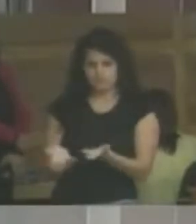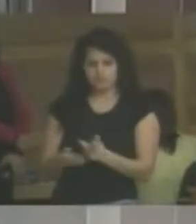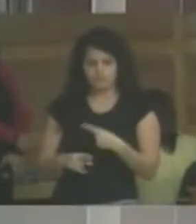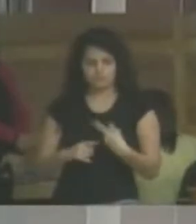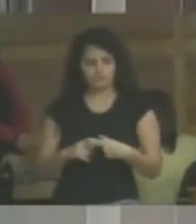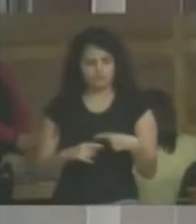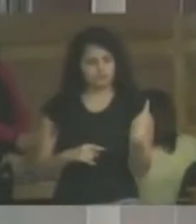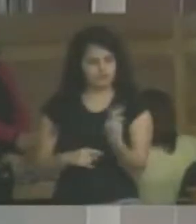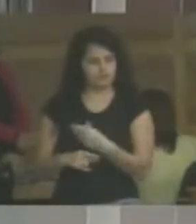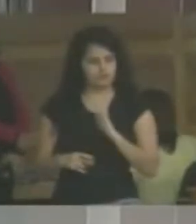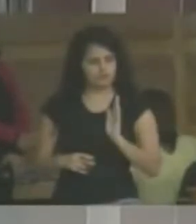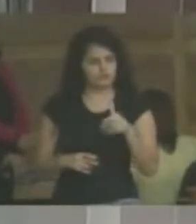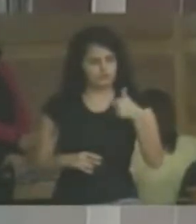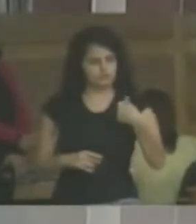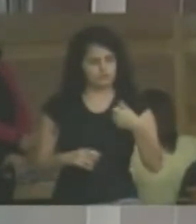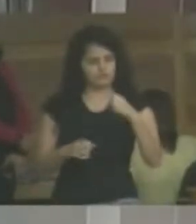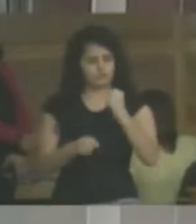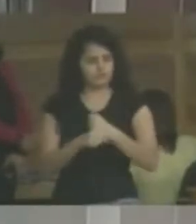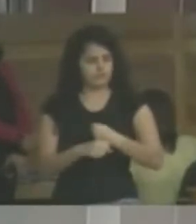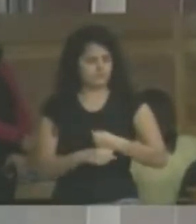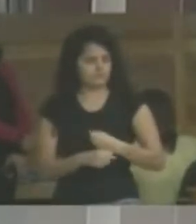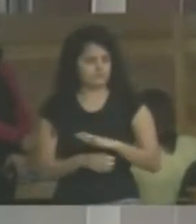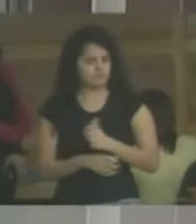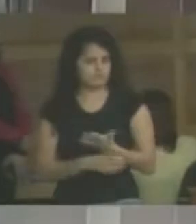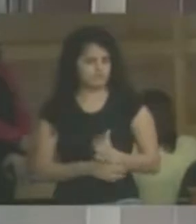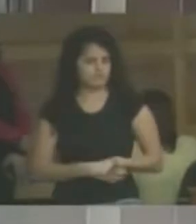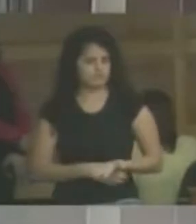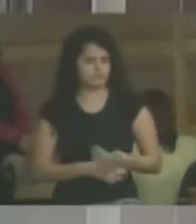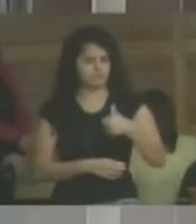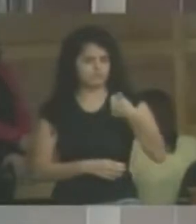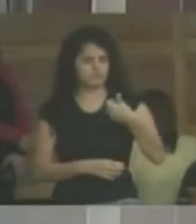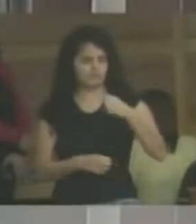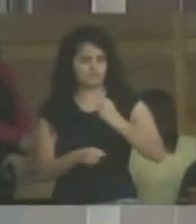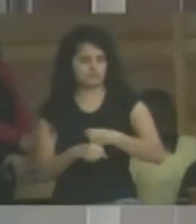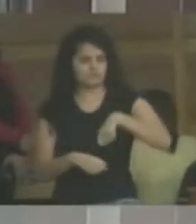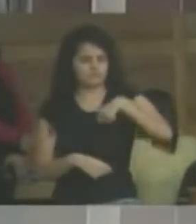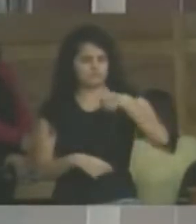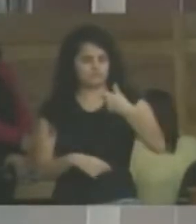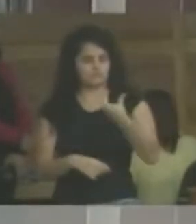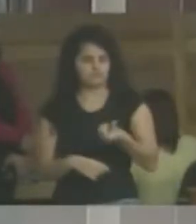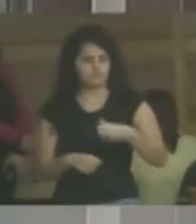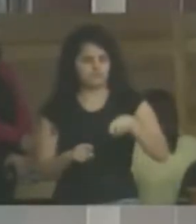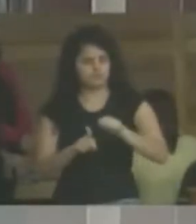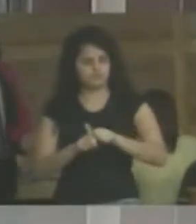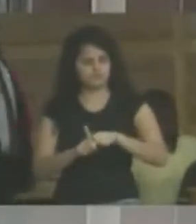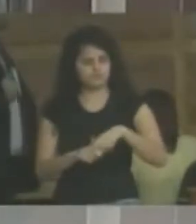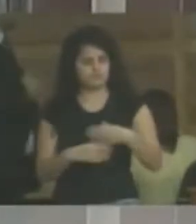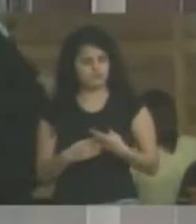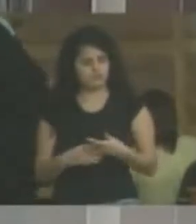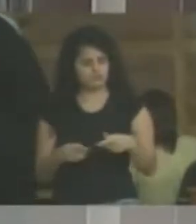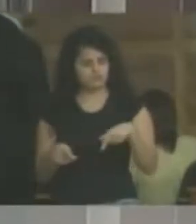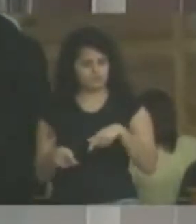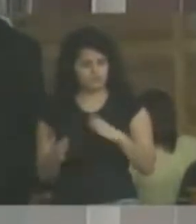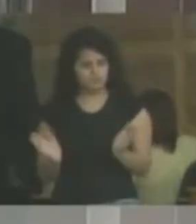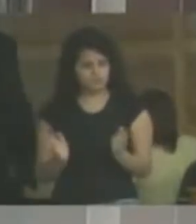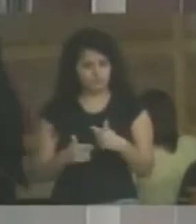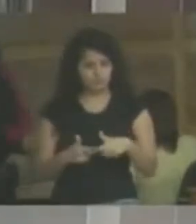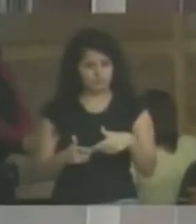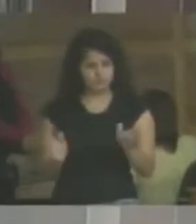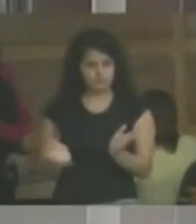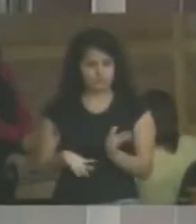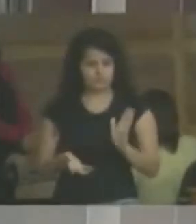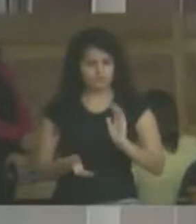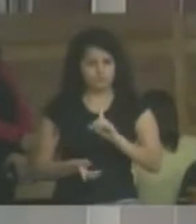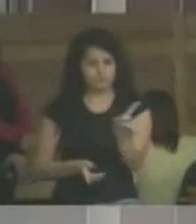nós já estamos aqui um ano e pouco. Um ano e seis meses, vereador Léo. Será que isso está acontecendo agora? Não. Já